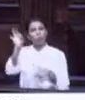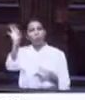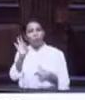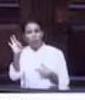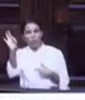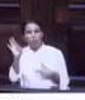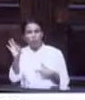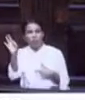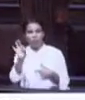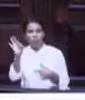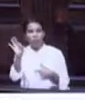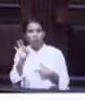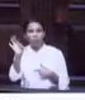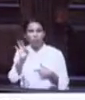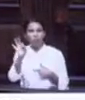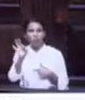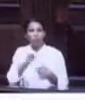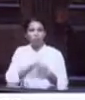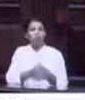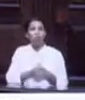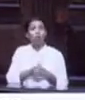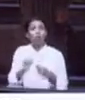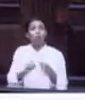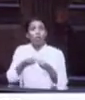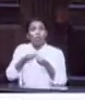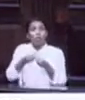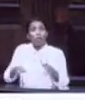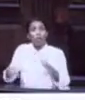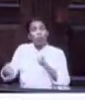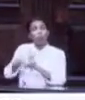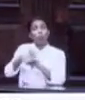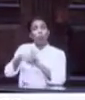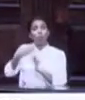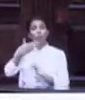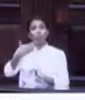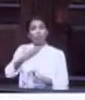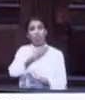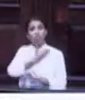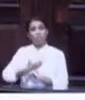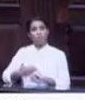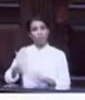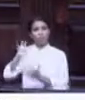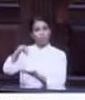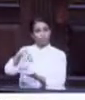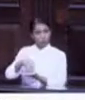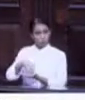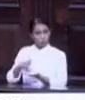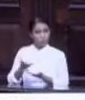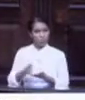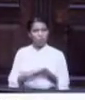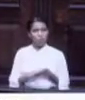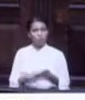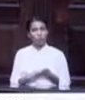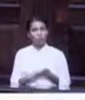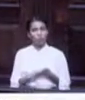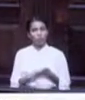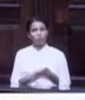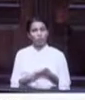exatamente aquele gasto que a Defensoria propôs na possibilidade de despesa obrigatória